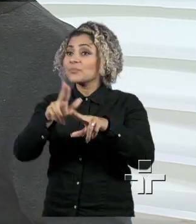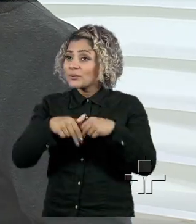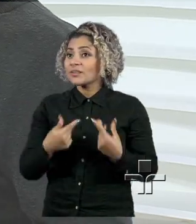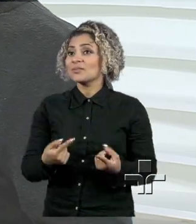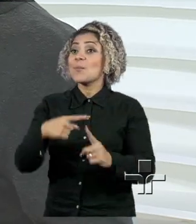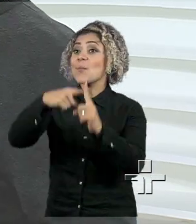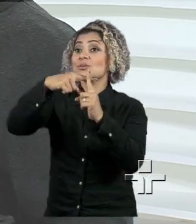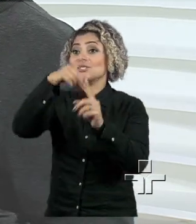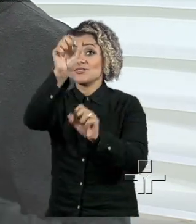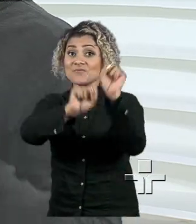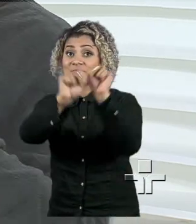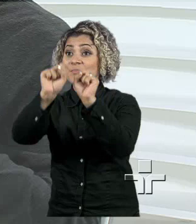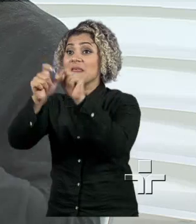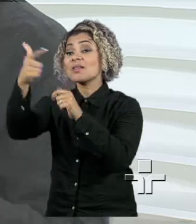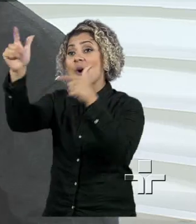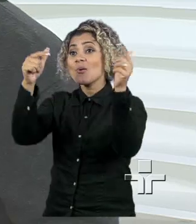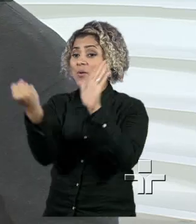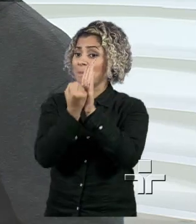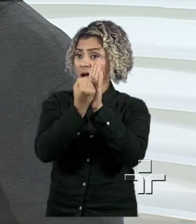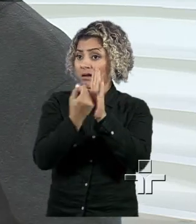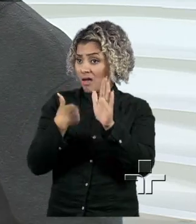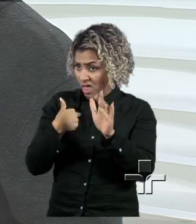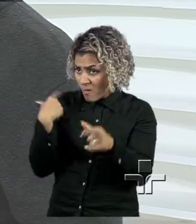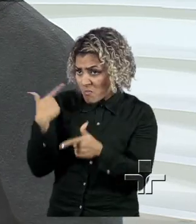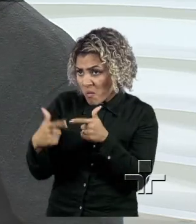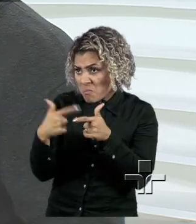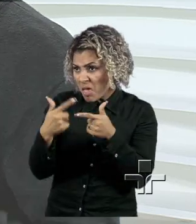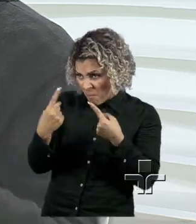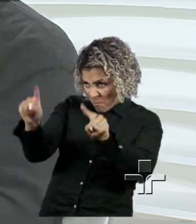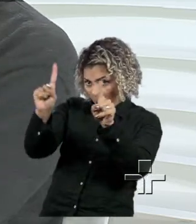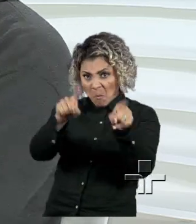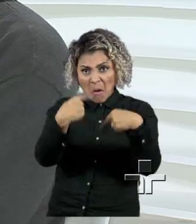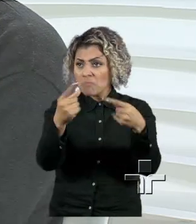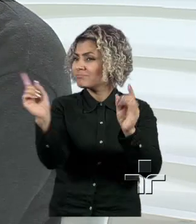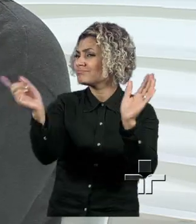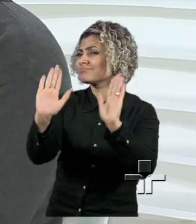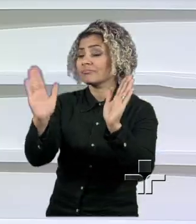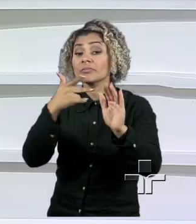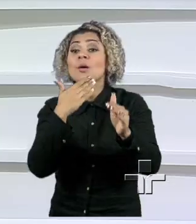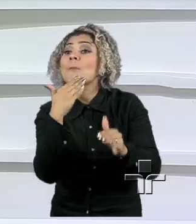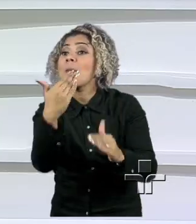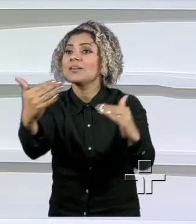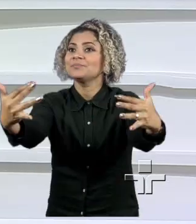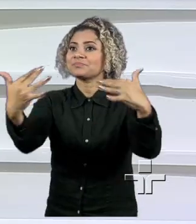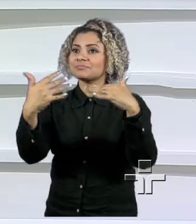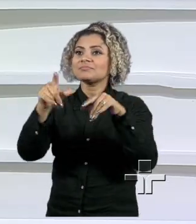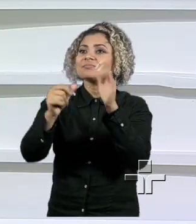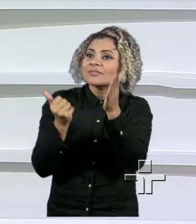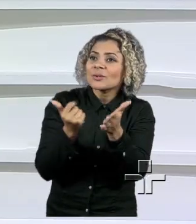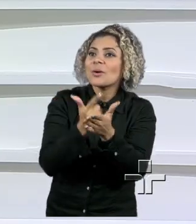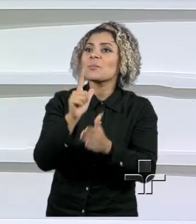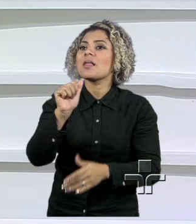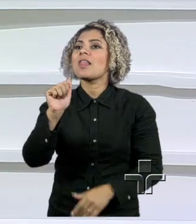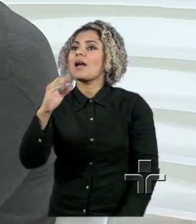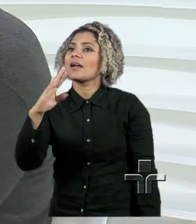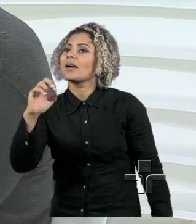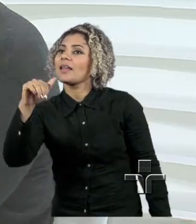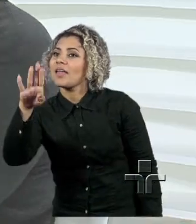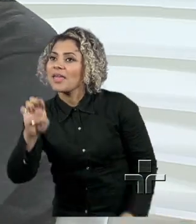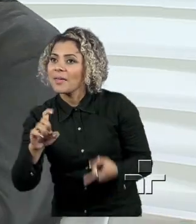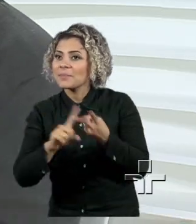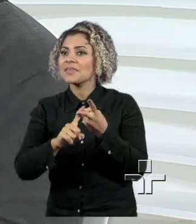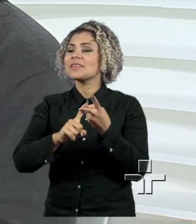venham, e eu não tenho o menor problema. Aliás, eu peço para o telespectador que compre um lacreme, compre um chocolate